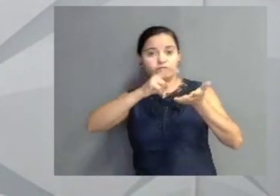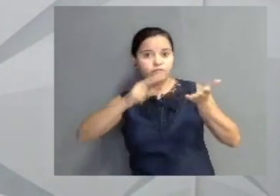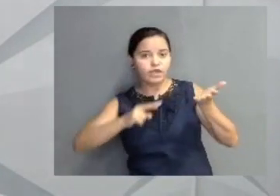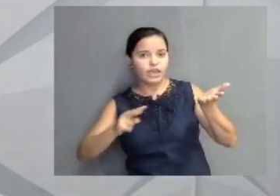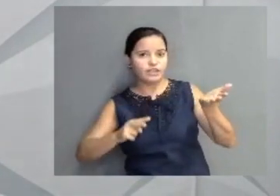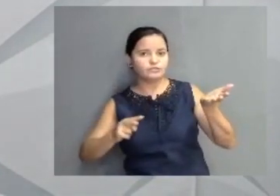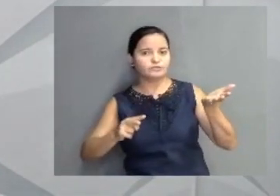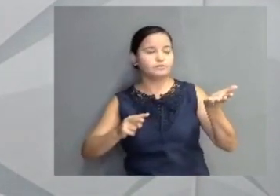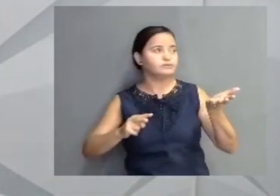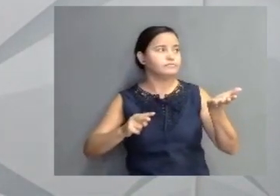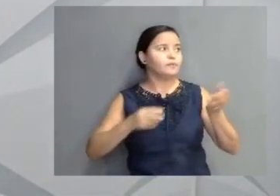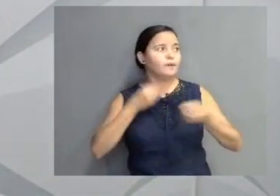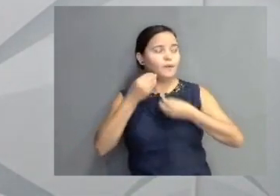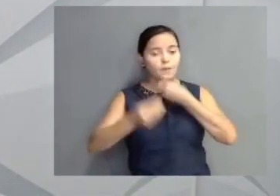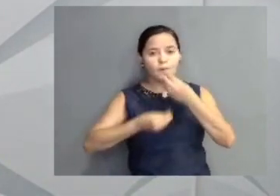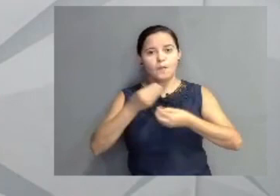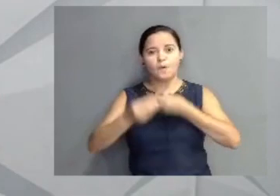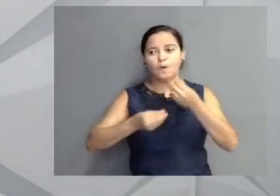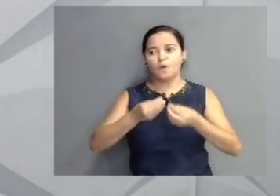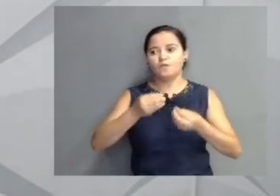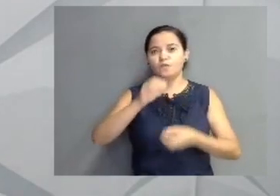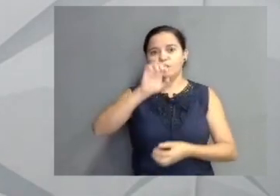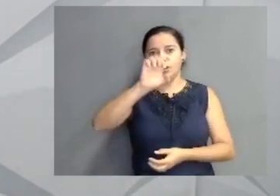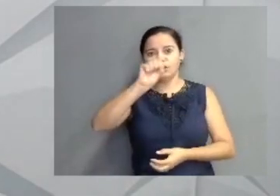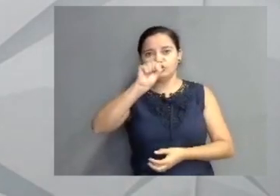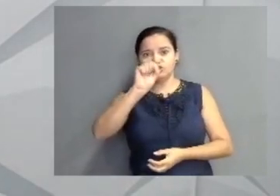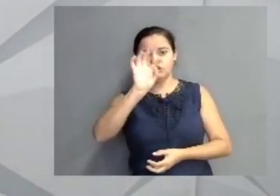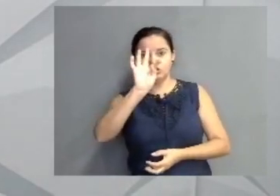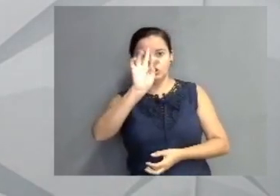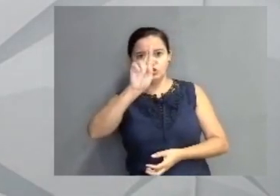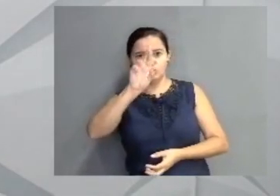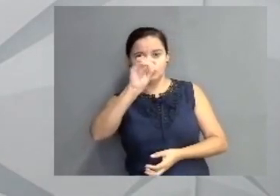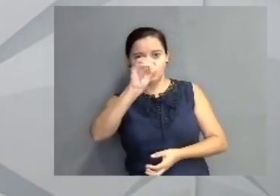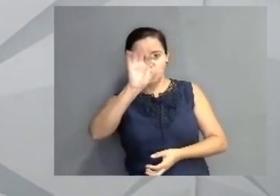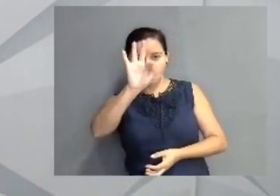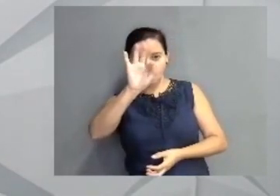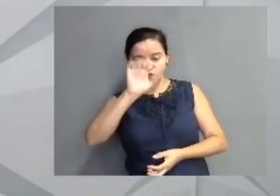versos nós chamamos de estrofe. Então essa é uma estrofe em